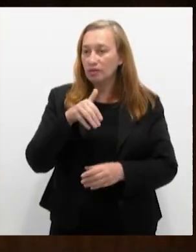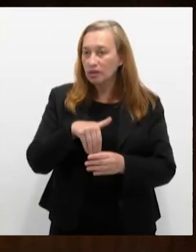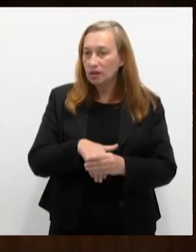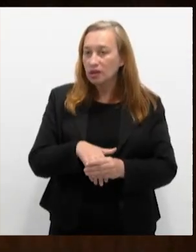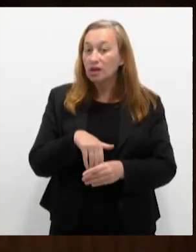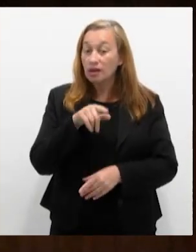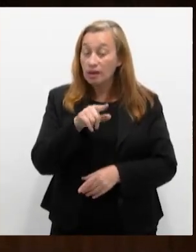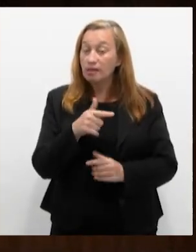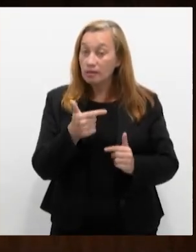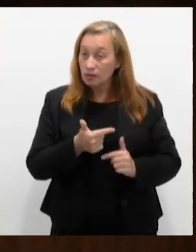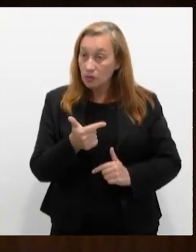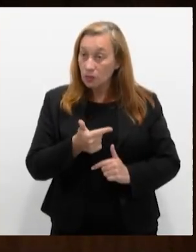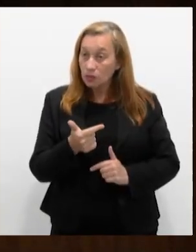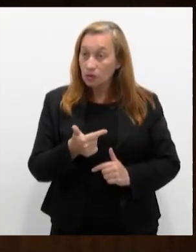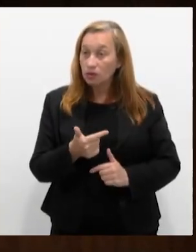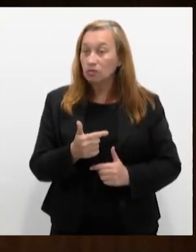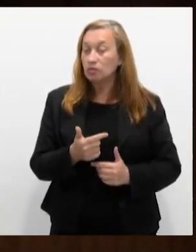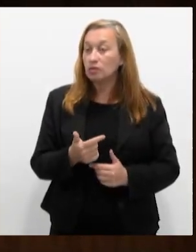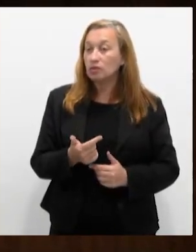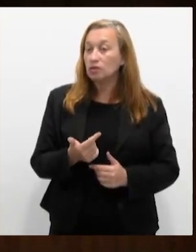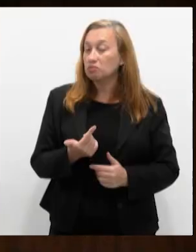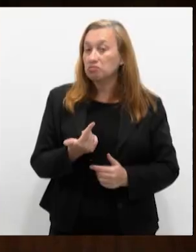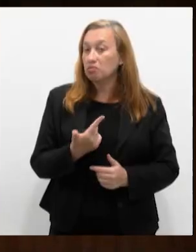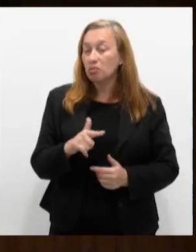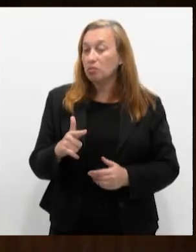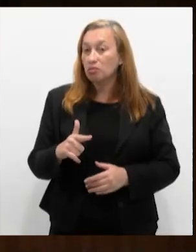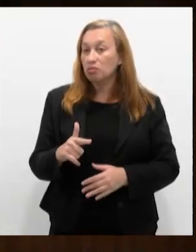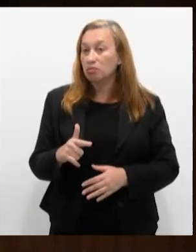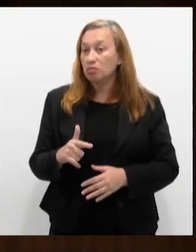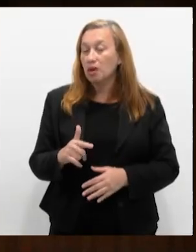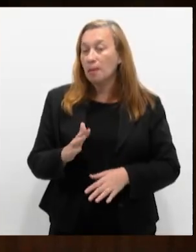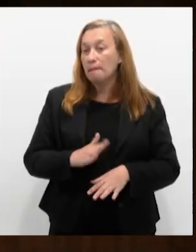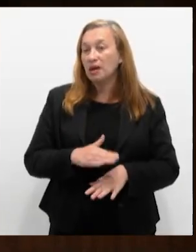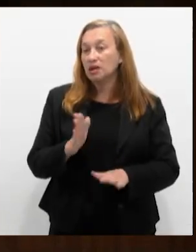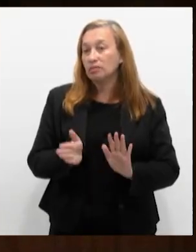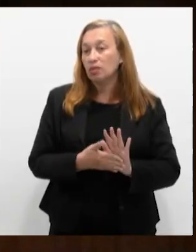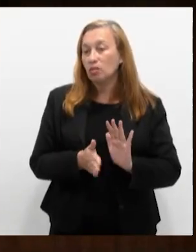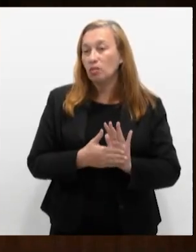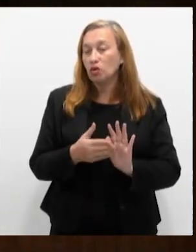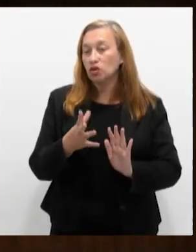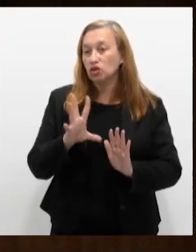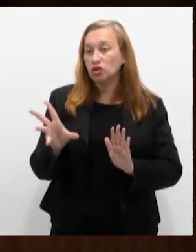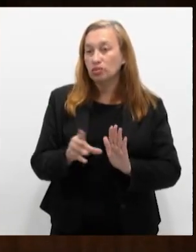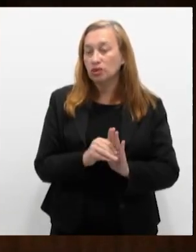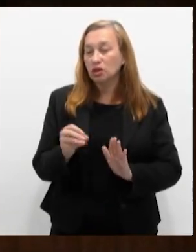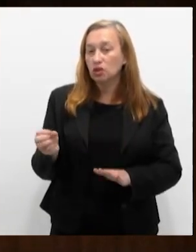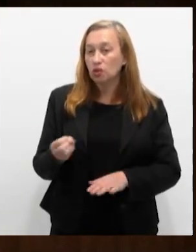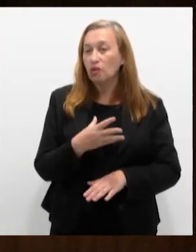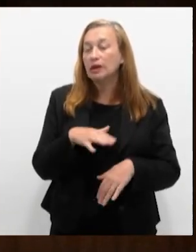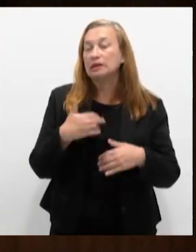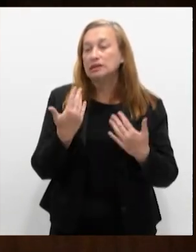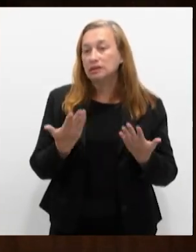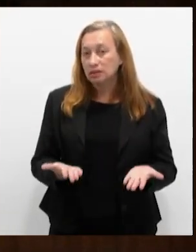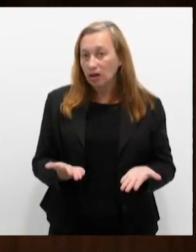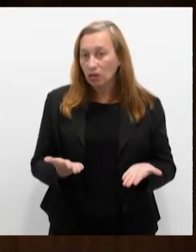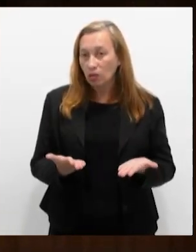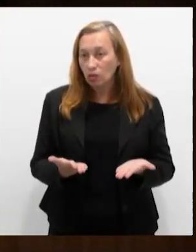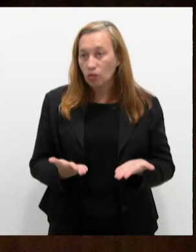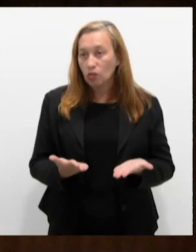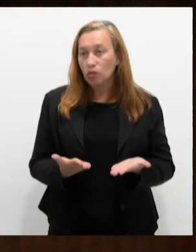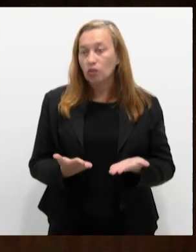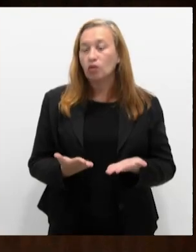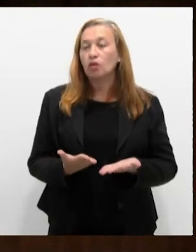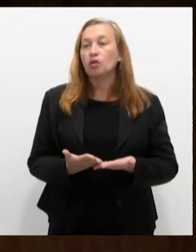essa é a segunda, não vai poder ter mais proposta de emenda nova. Então, aquilo que foi,